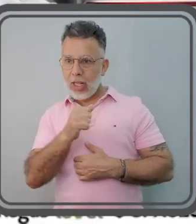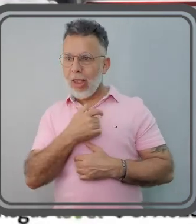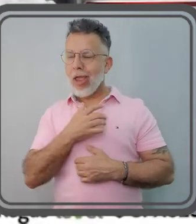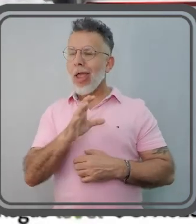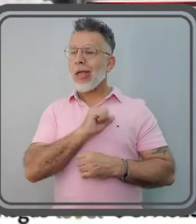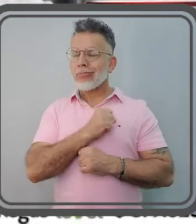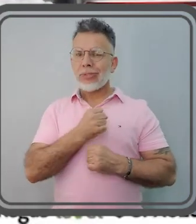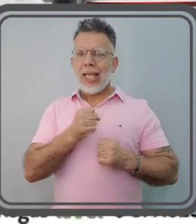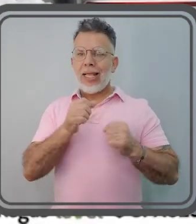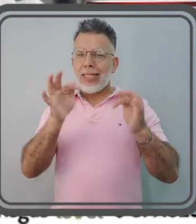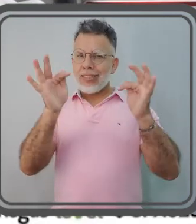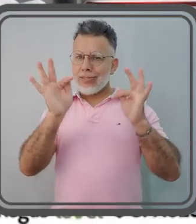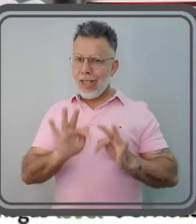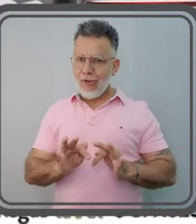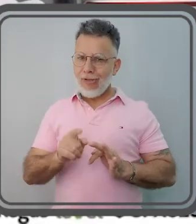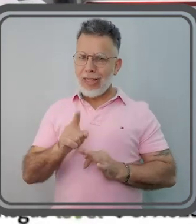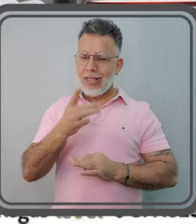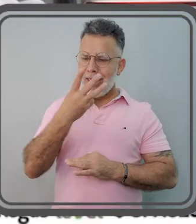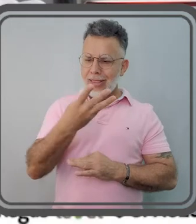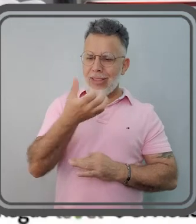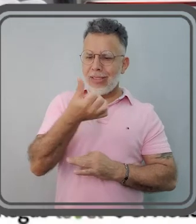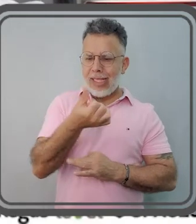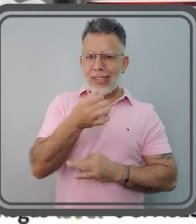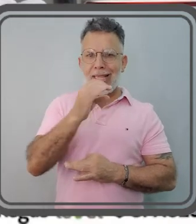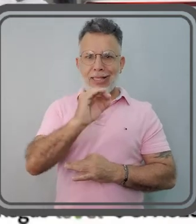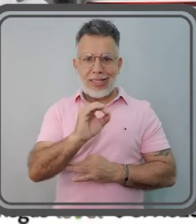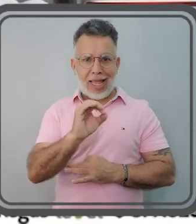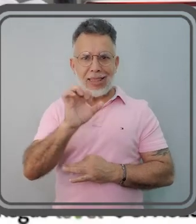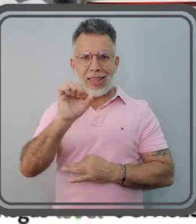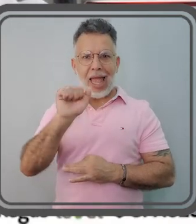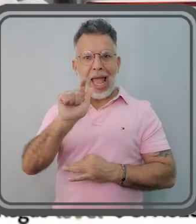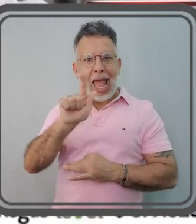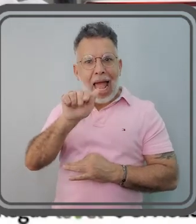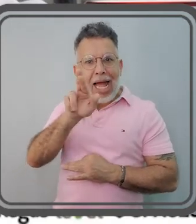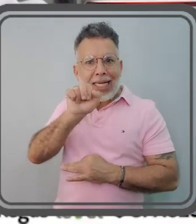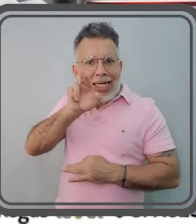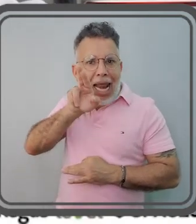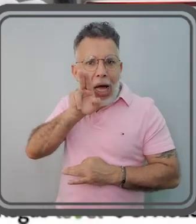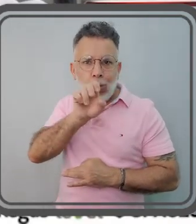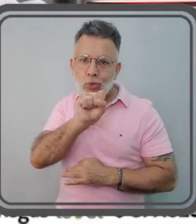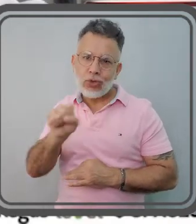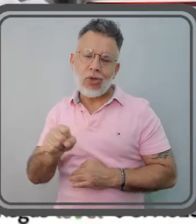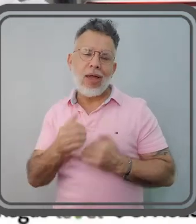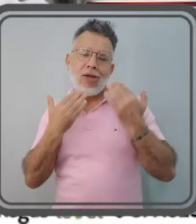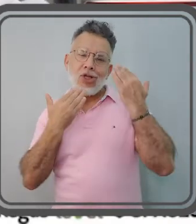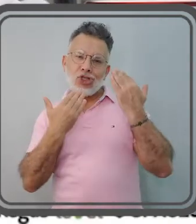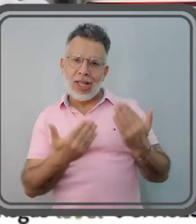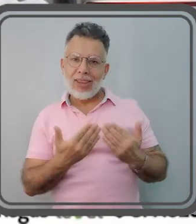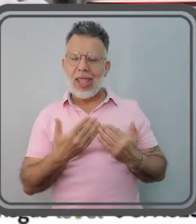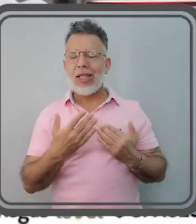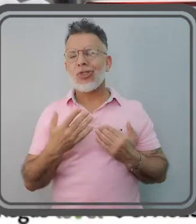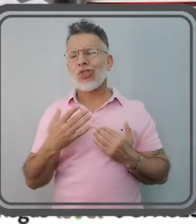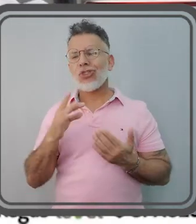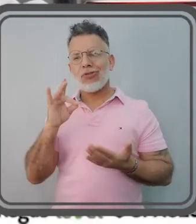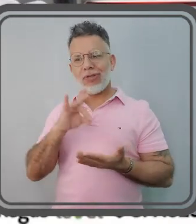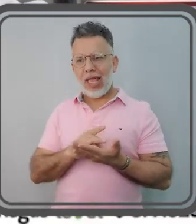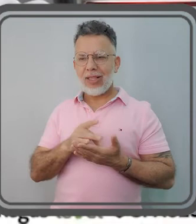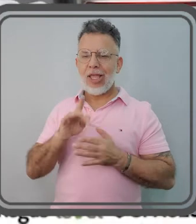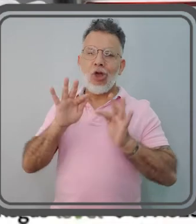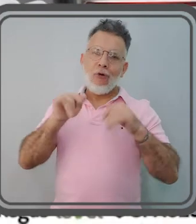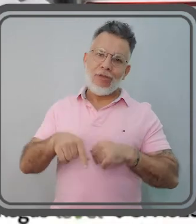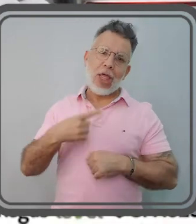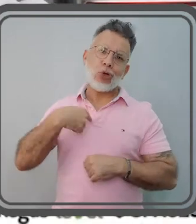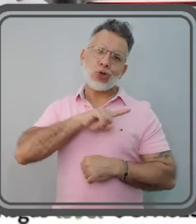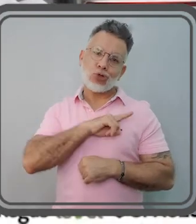Lucas, te agradeço, a gente tá chegando no final aqui do nosso bate-papo. Eu queria que você,